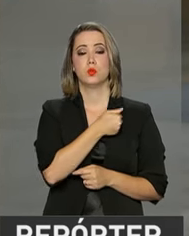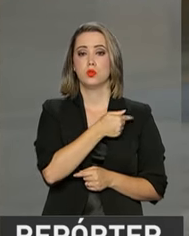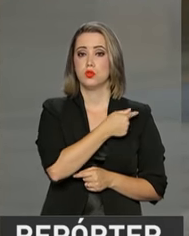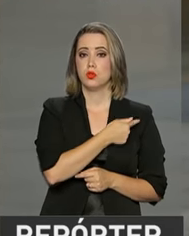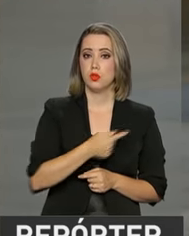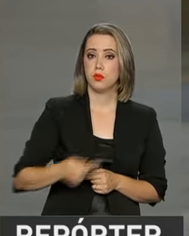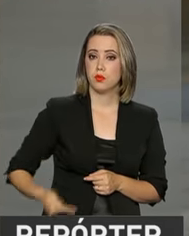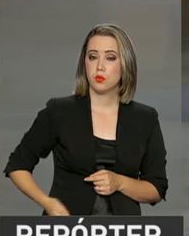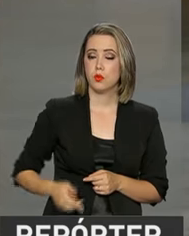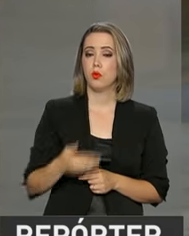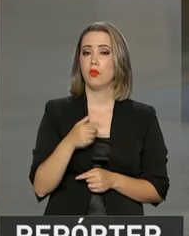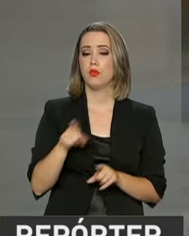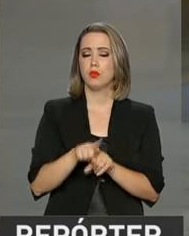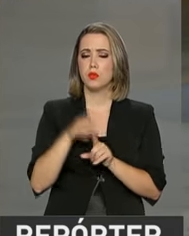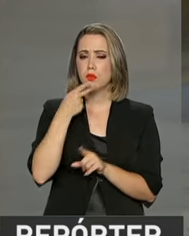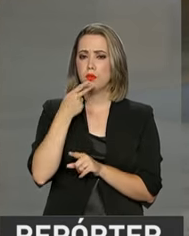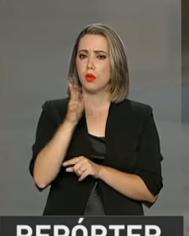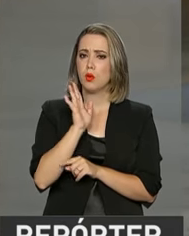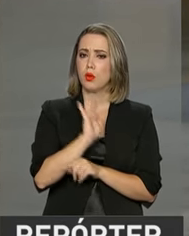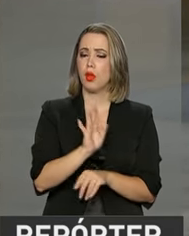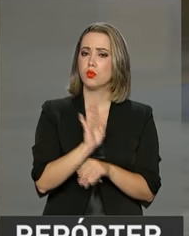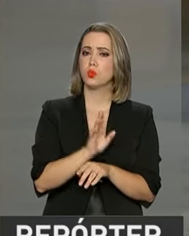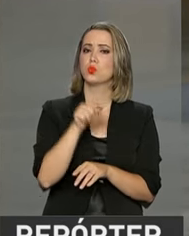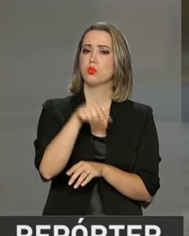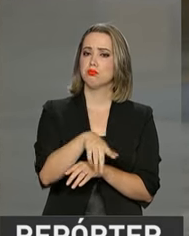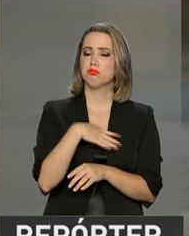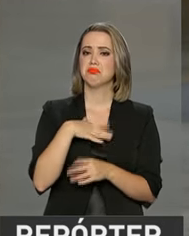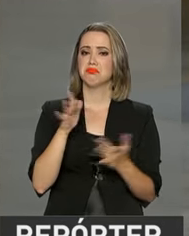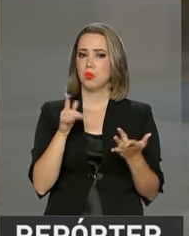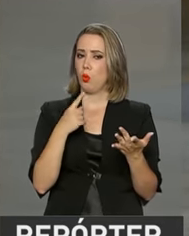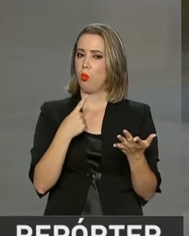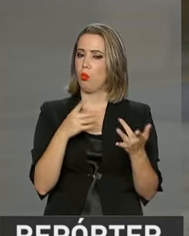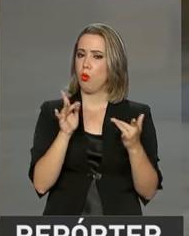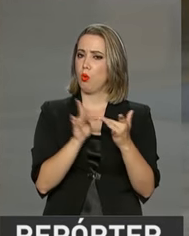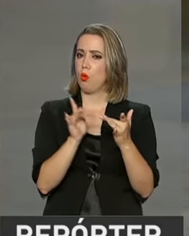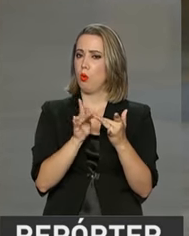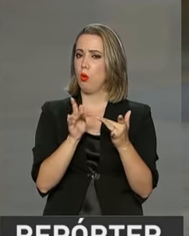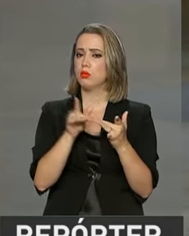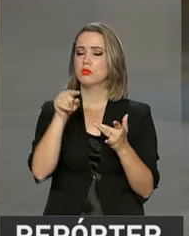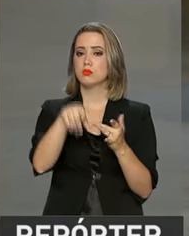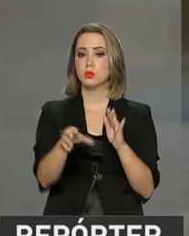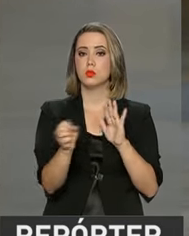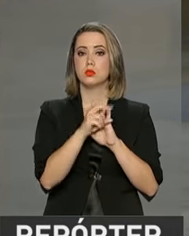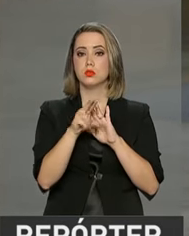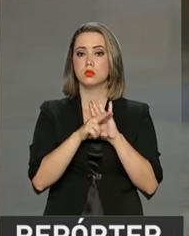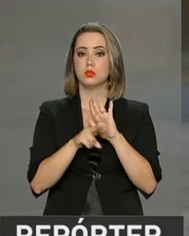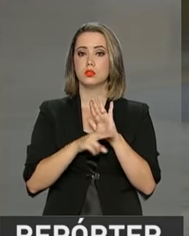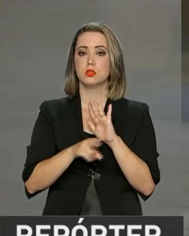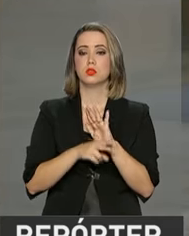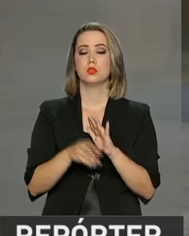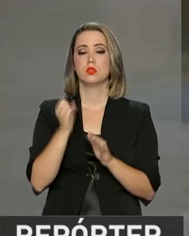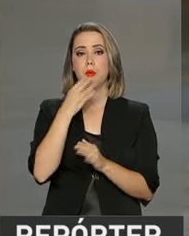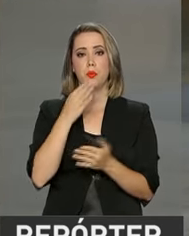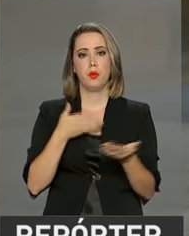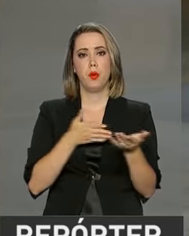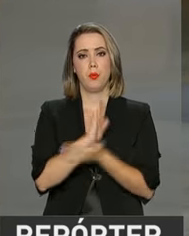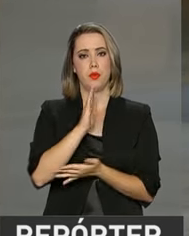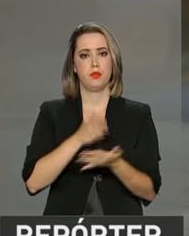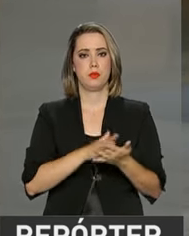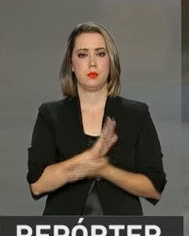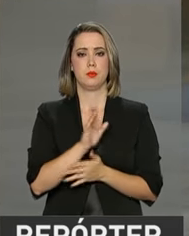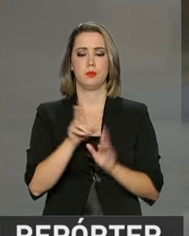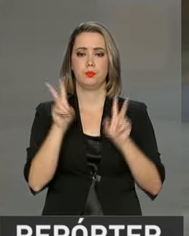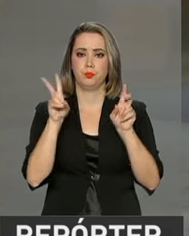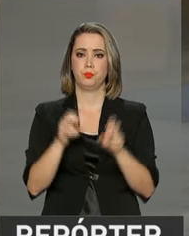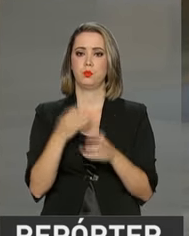apoia as reformas no brasil e afirmou que haverá recompensa se essas matérias forem aprovadas vamos ver um trechos das